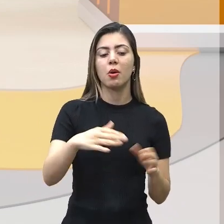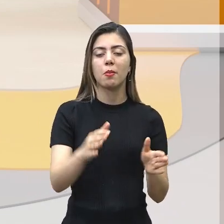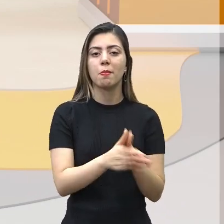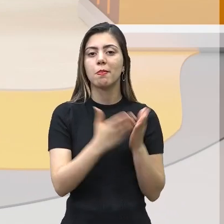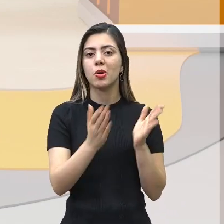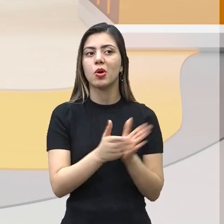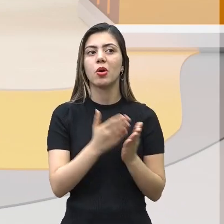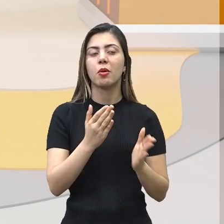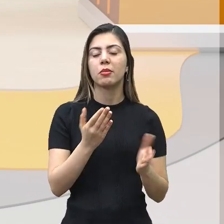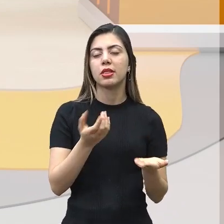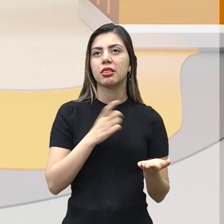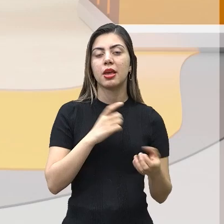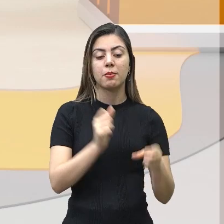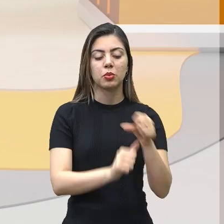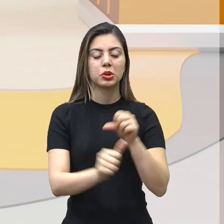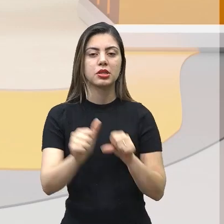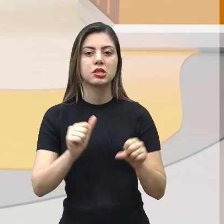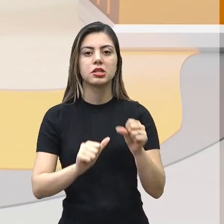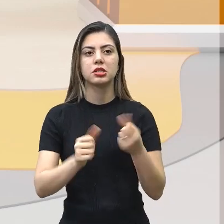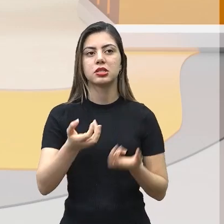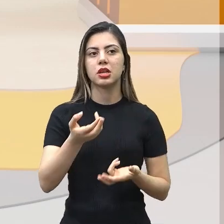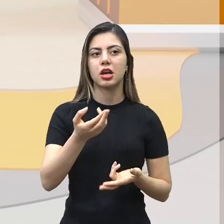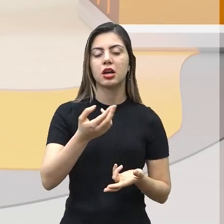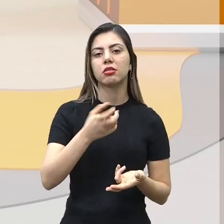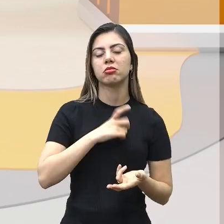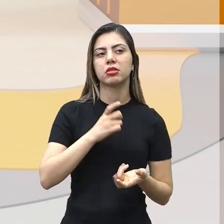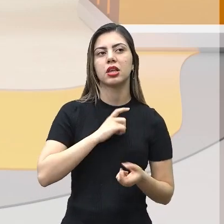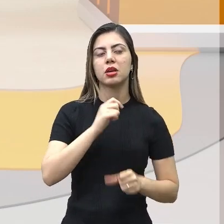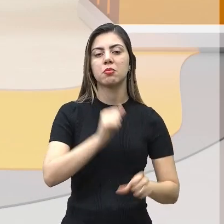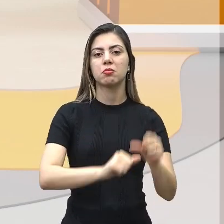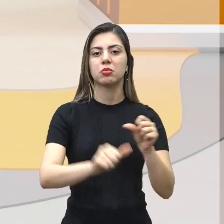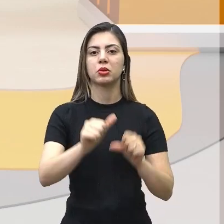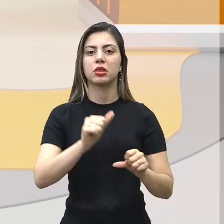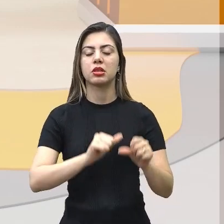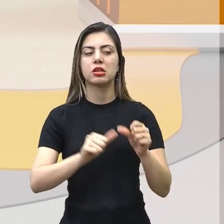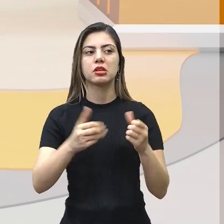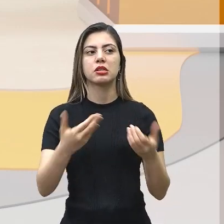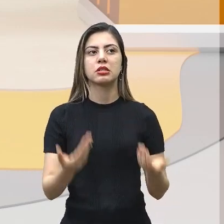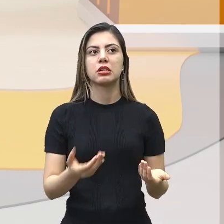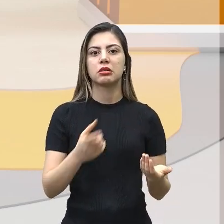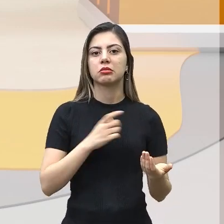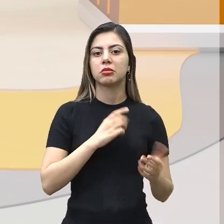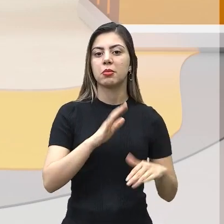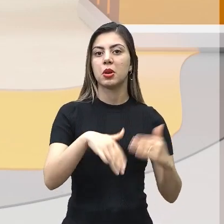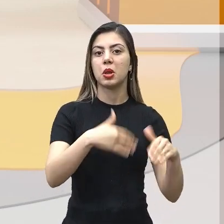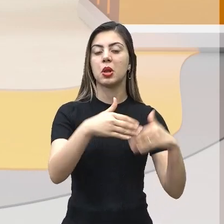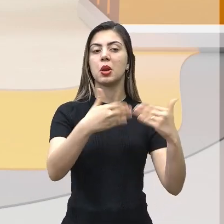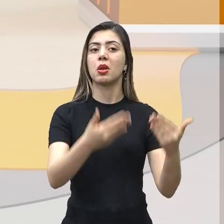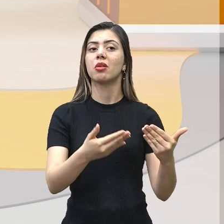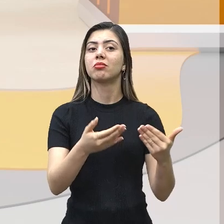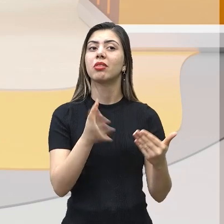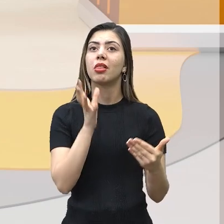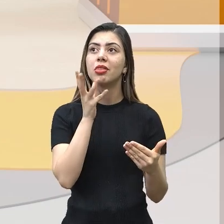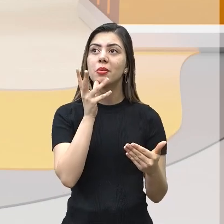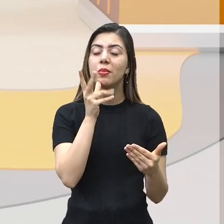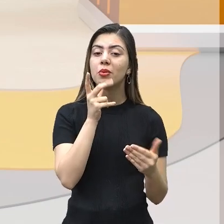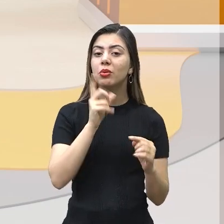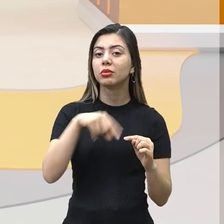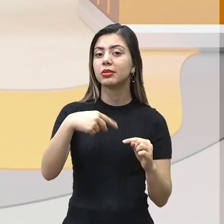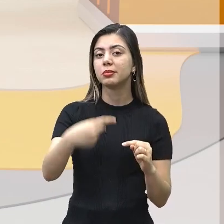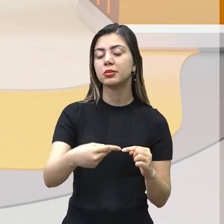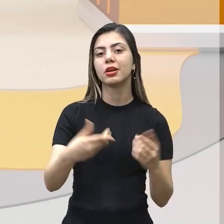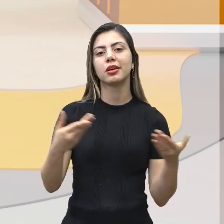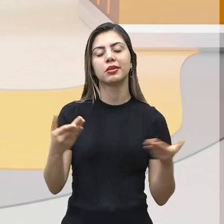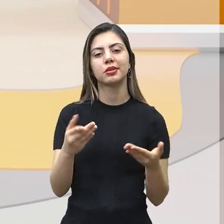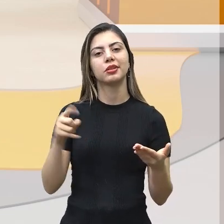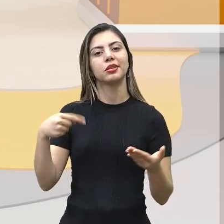mudança, essa evolução nas paisagens aí do mundo todo, ela aconteceu um pouco depois. É isso que a gente vai